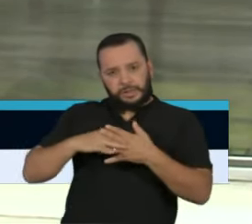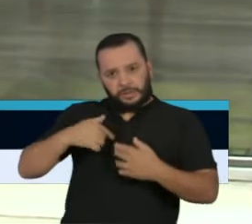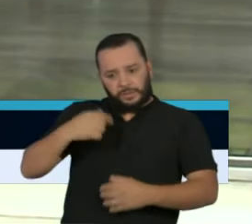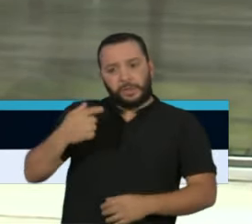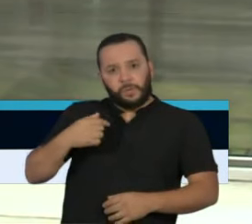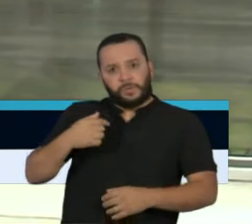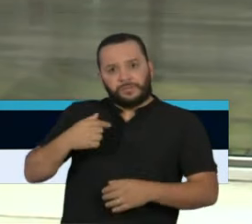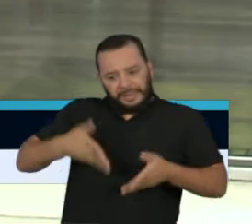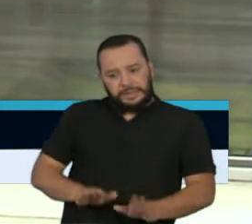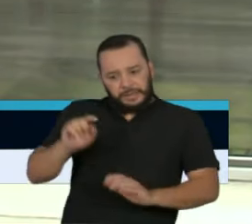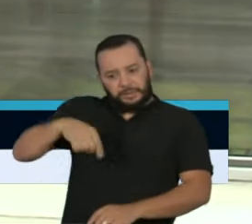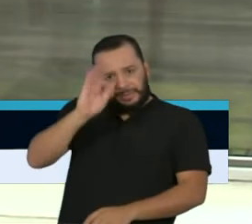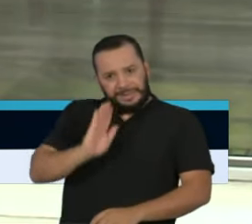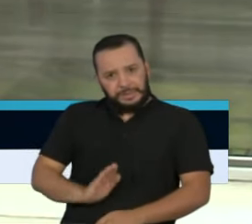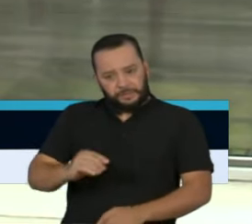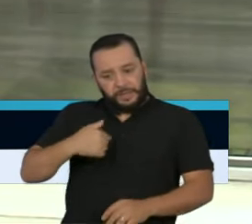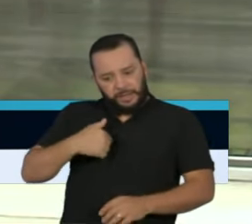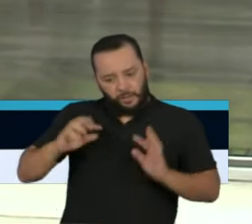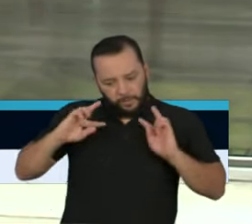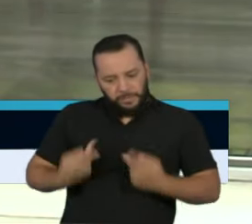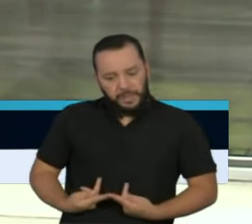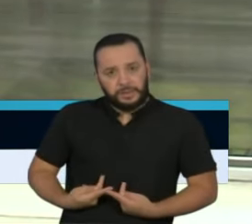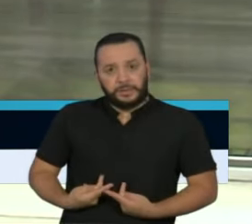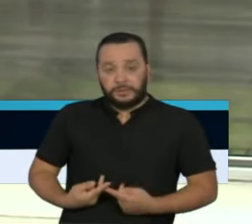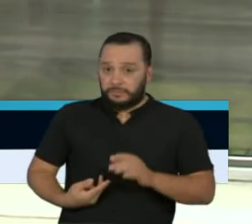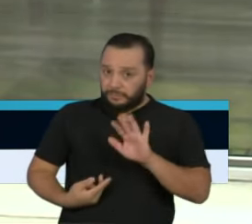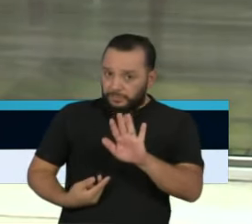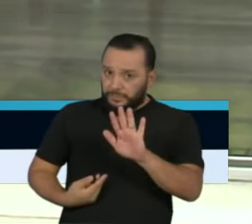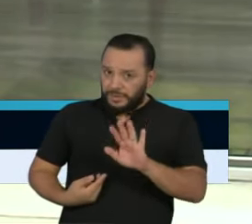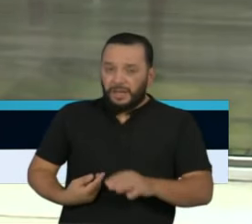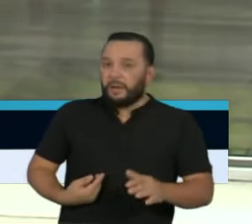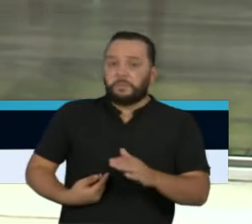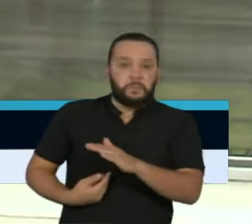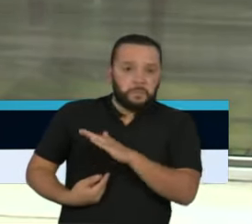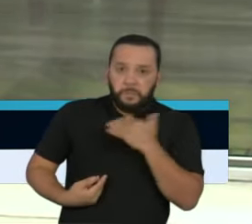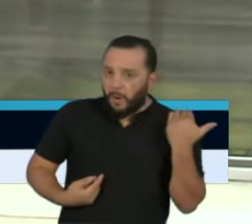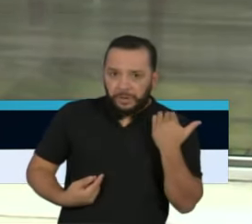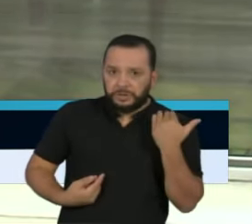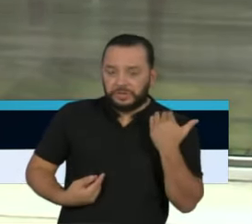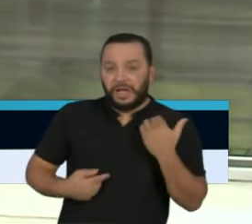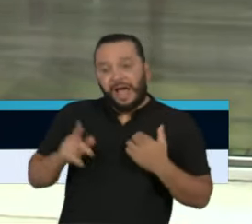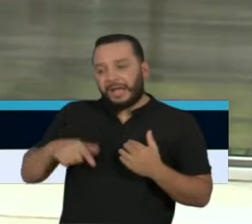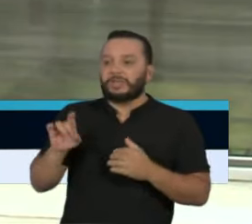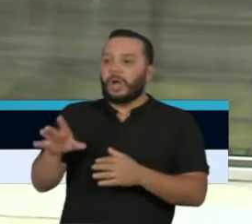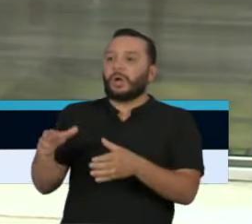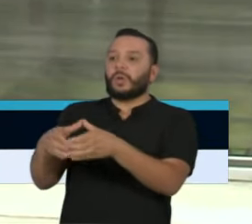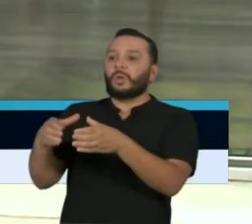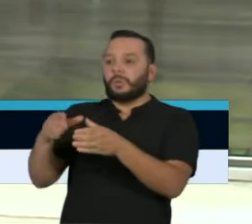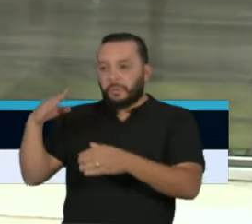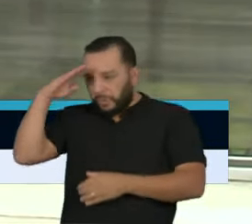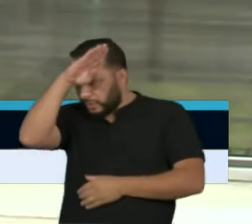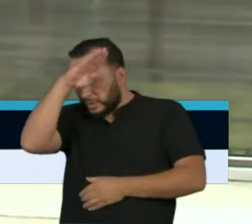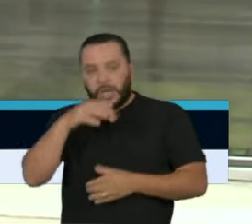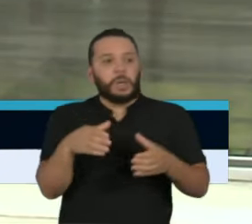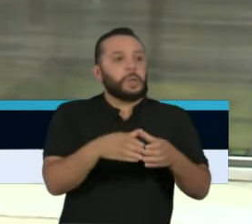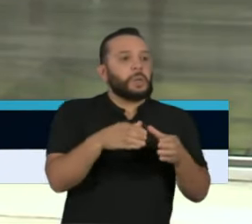ser humano. Amigos, a morte não escolhe bolsonarista ou